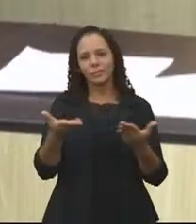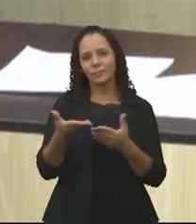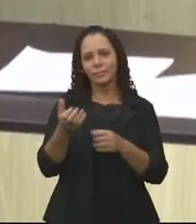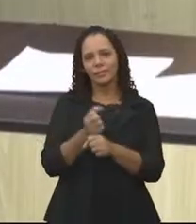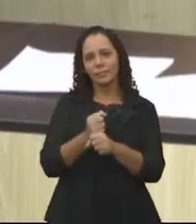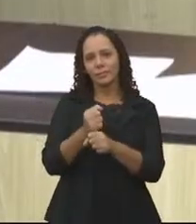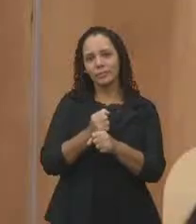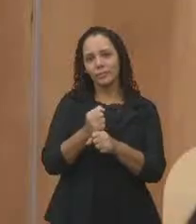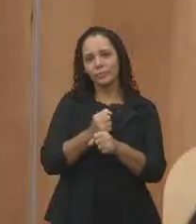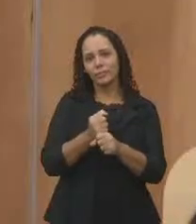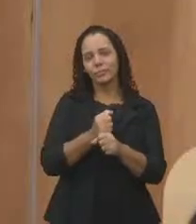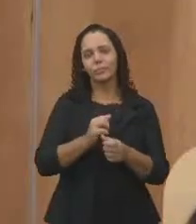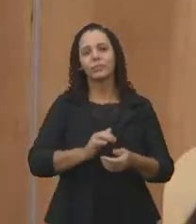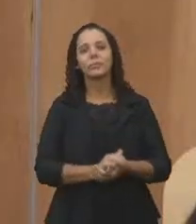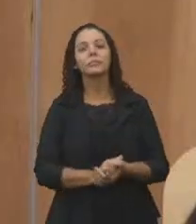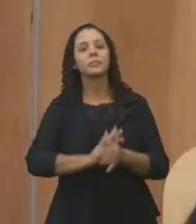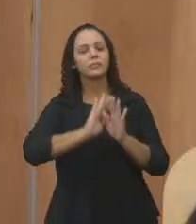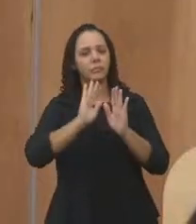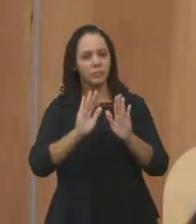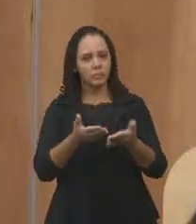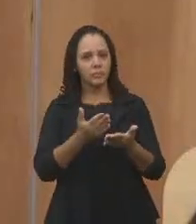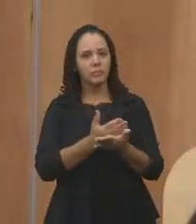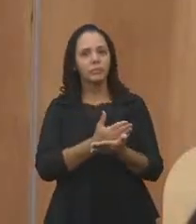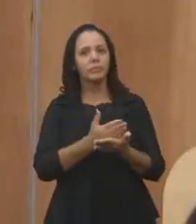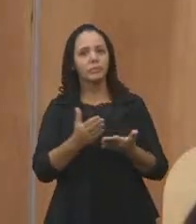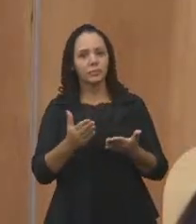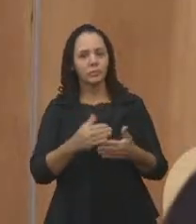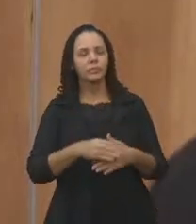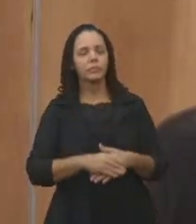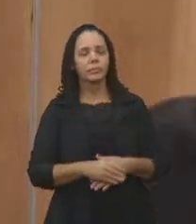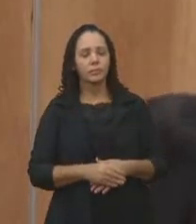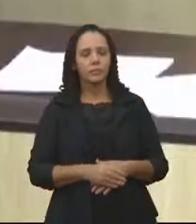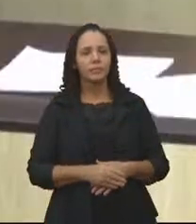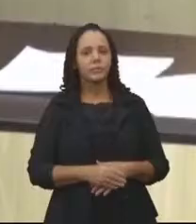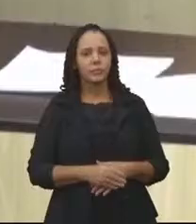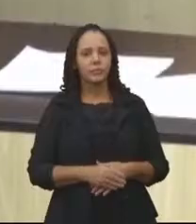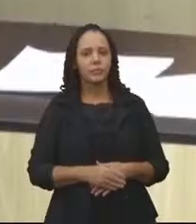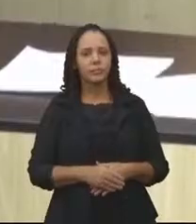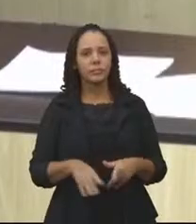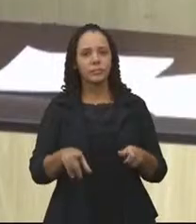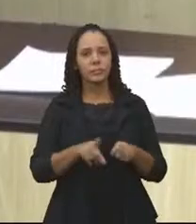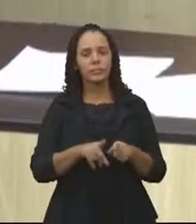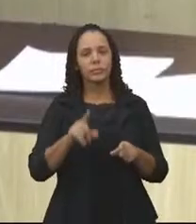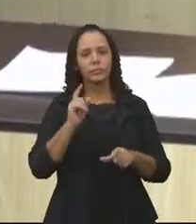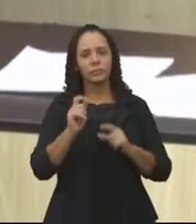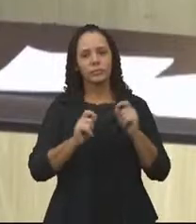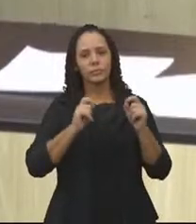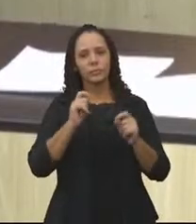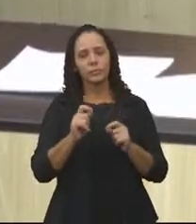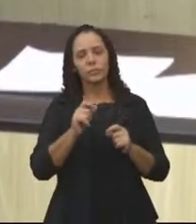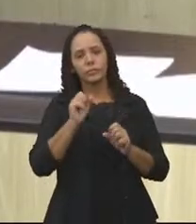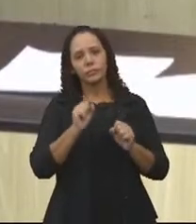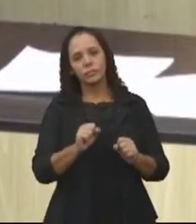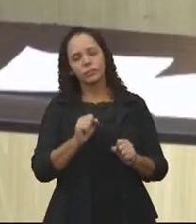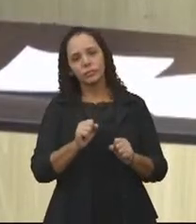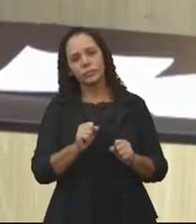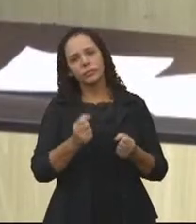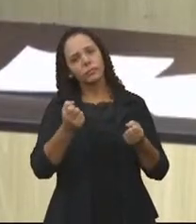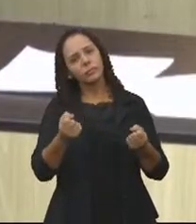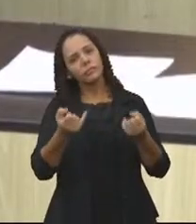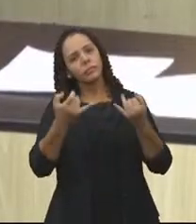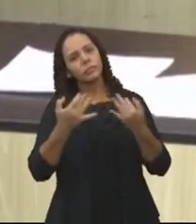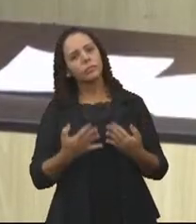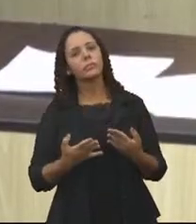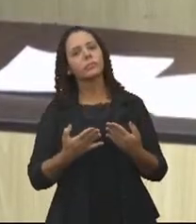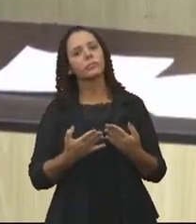né? Já começaram. Né? Já começaram. Tá. Outra coisa, Guilherme, você poderia comentar aqui para nós